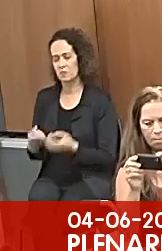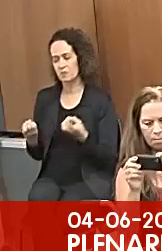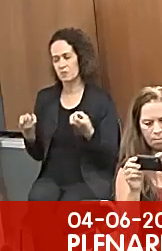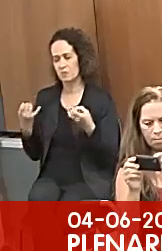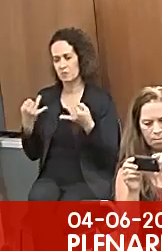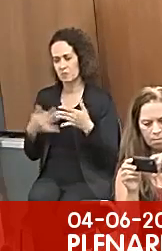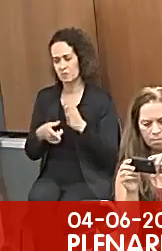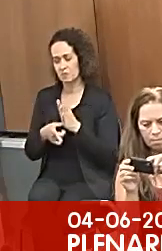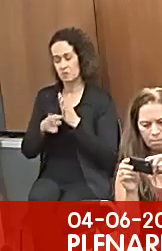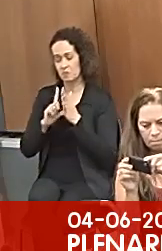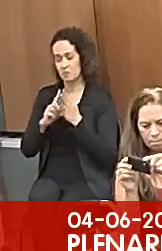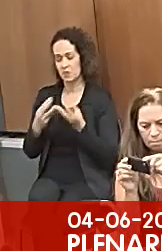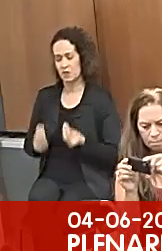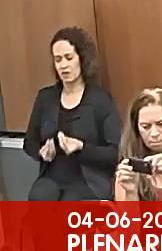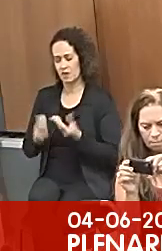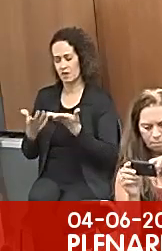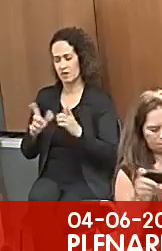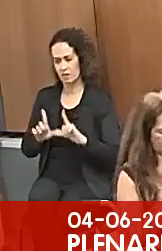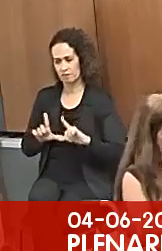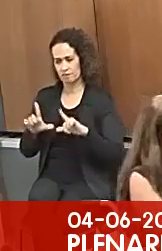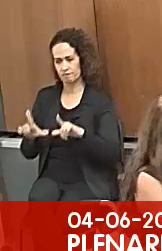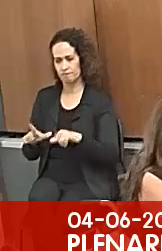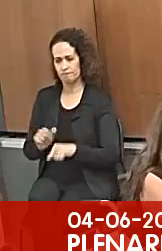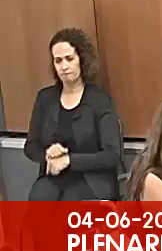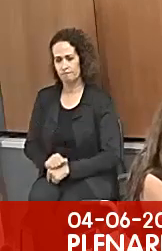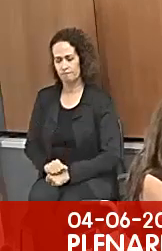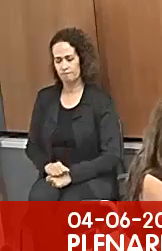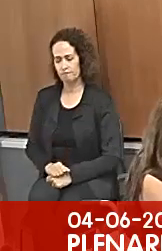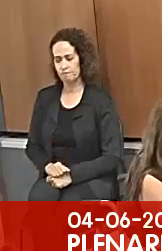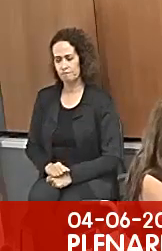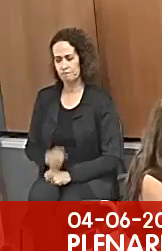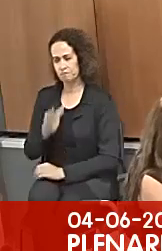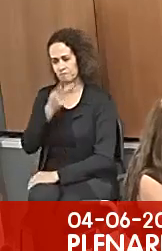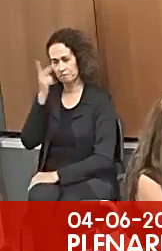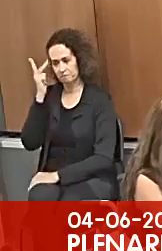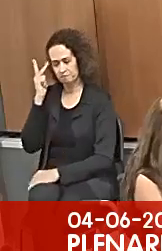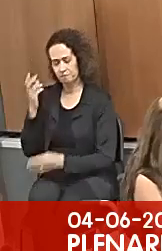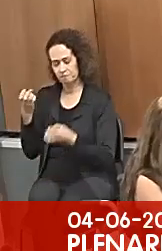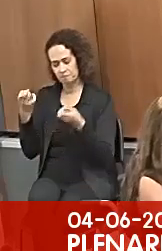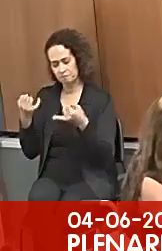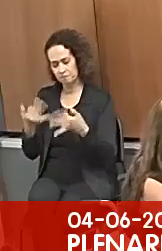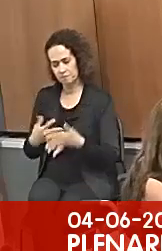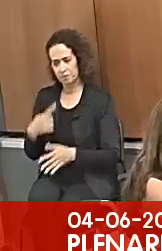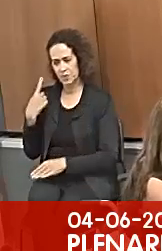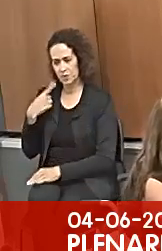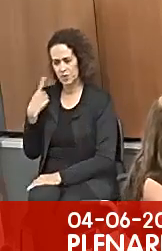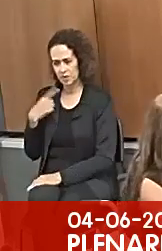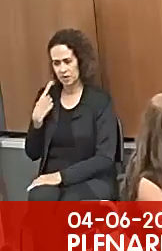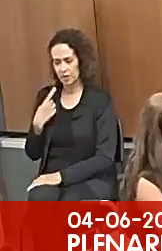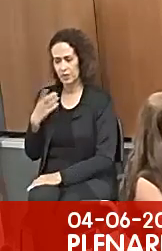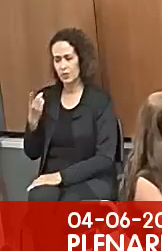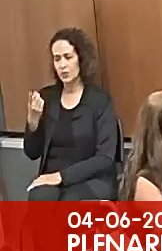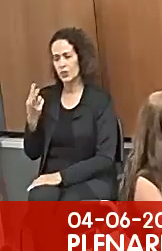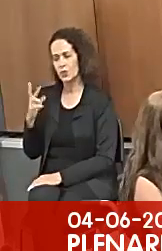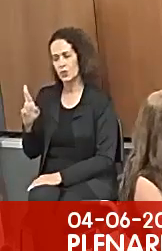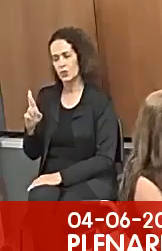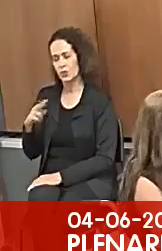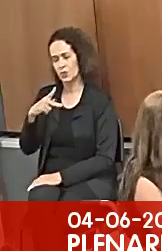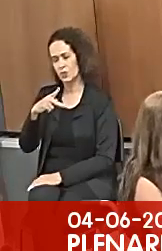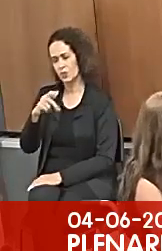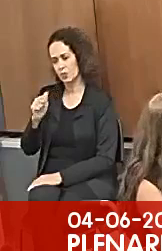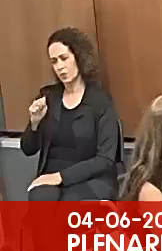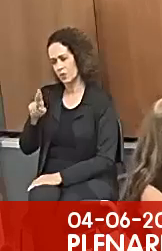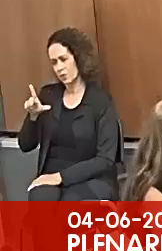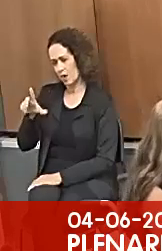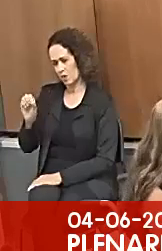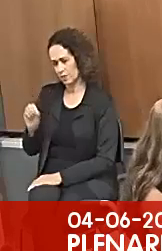votos de congratulações para a fala do membro dessa comissão, e o deputado doutor Paulo. Boa tarde